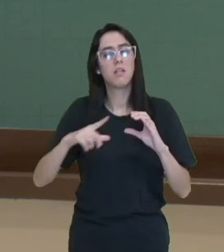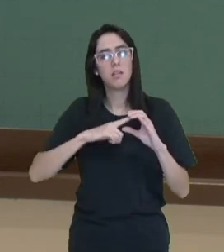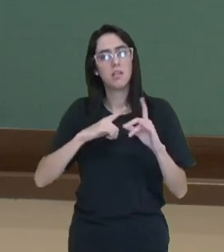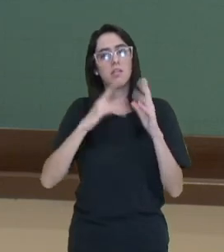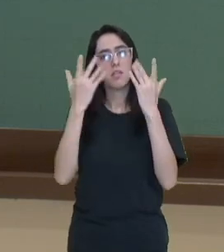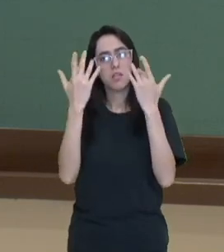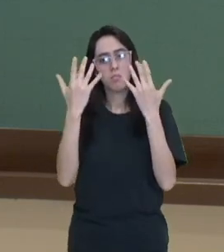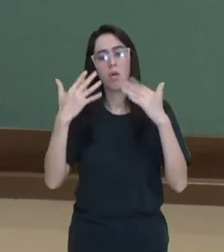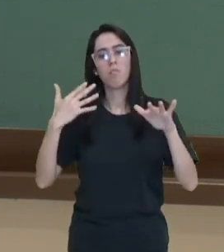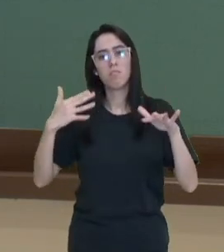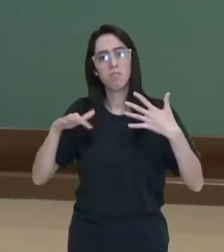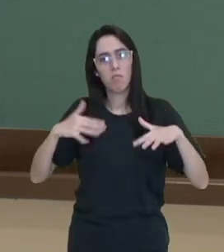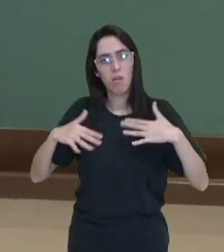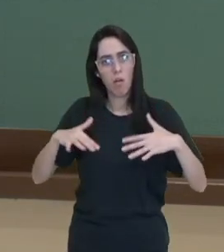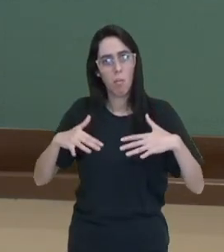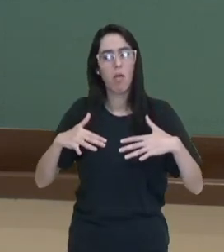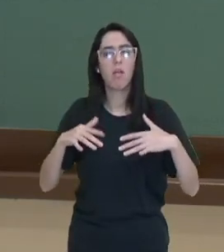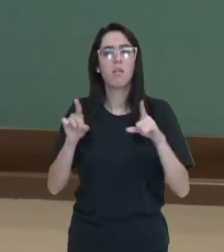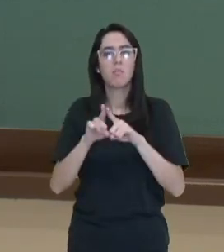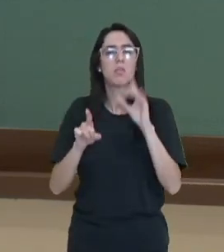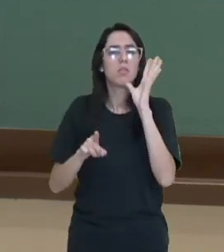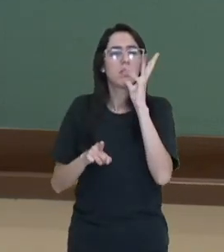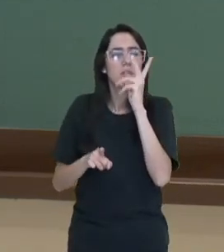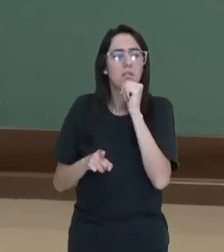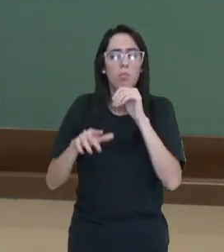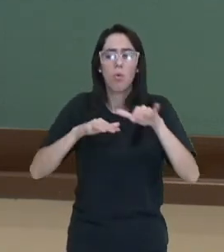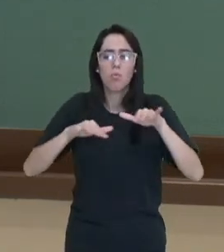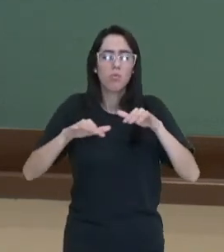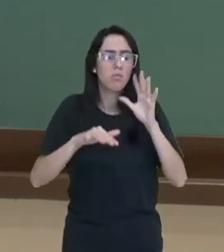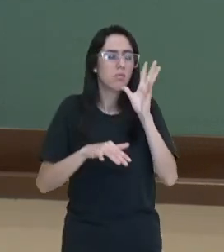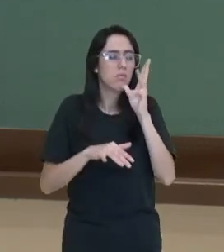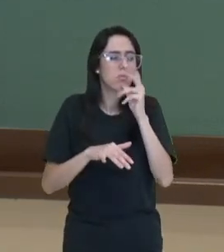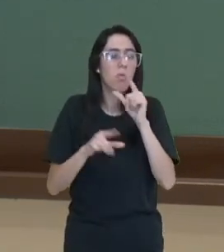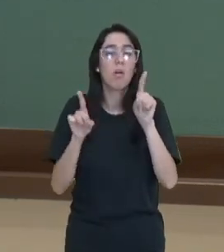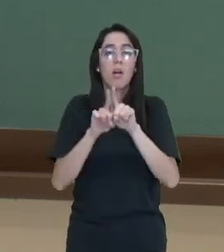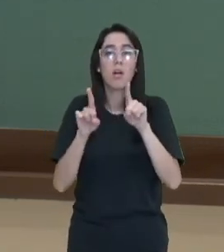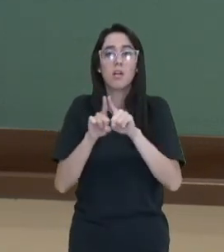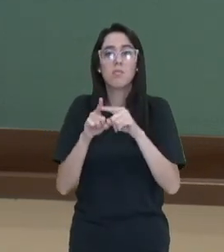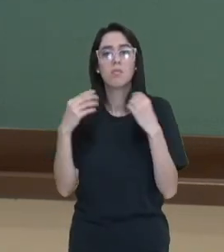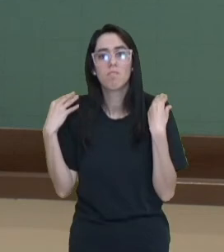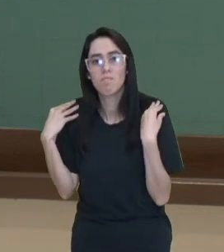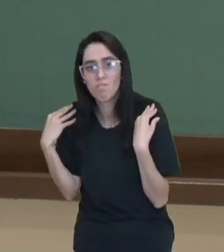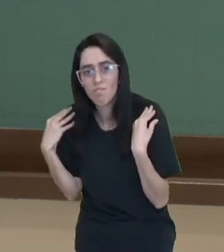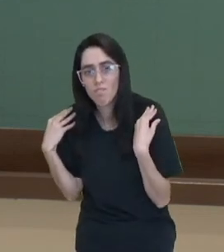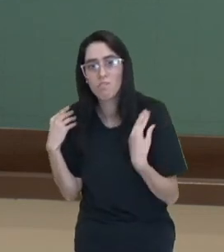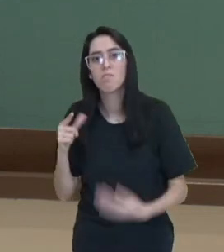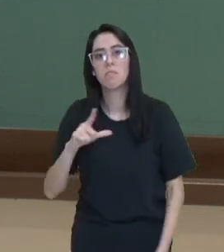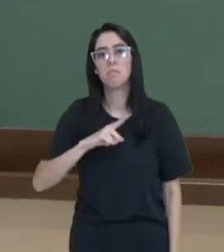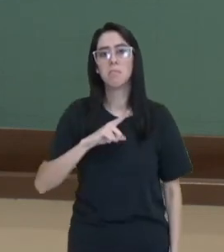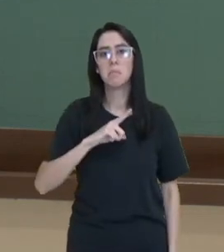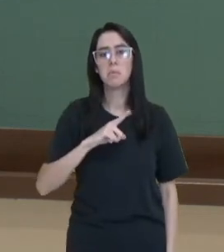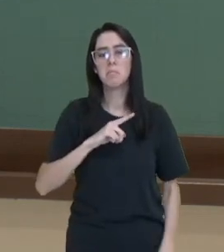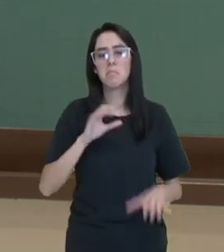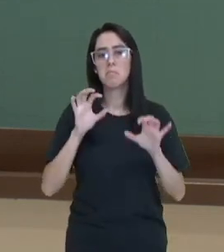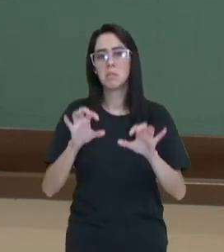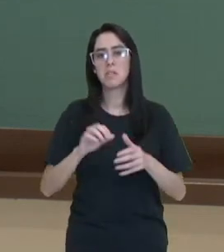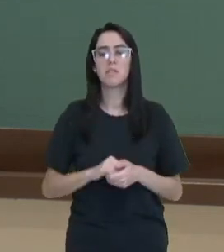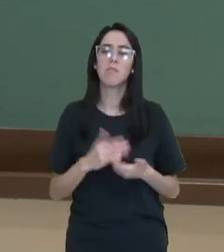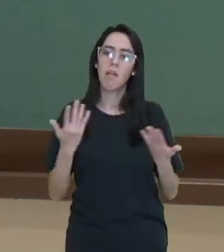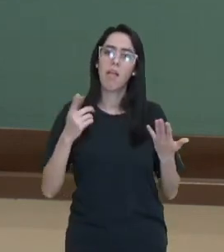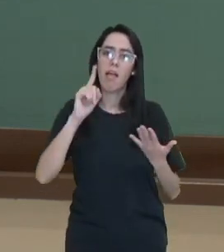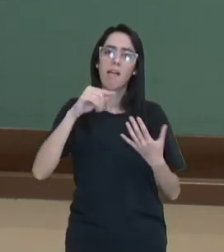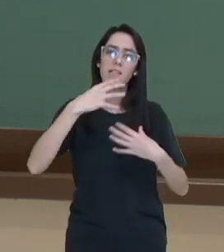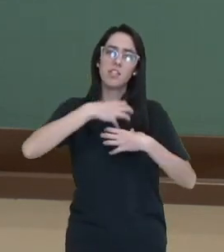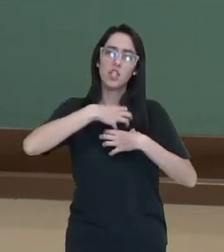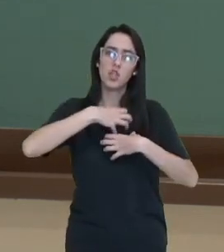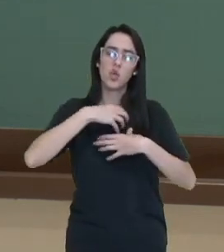os tremores, ter lentidão nos movimentos, eles também vão se curvar um pouco para frente, né? Então, são